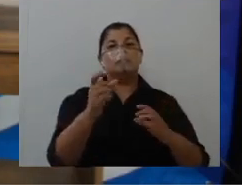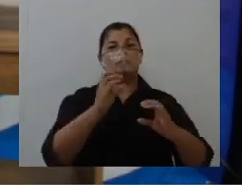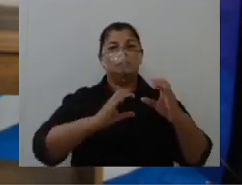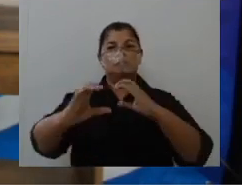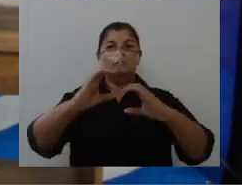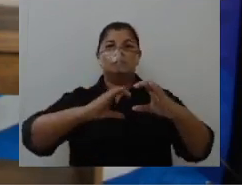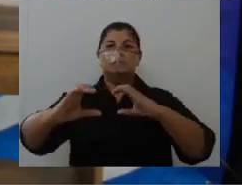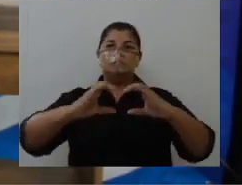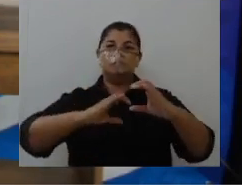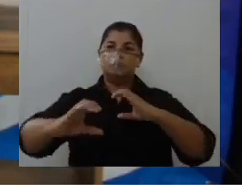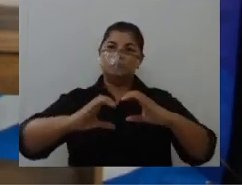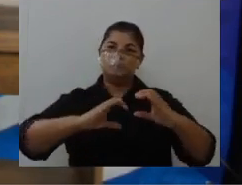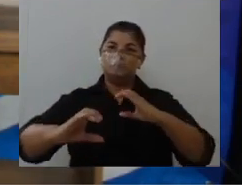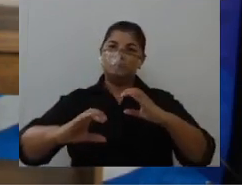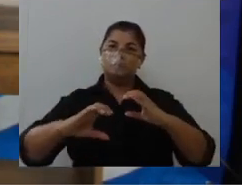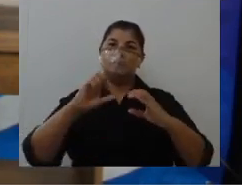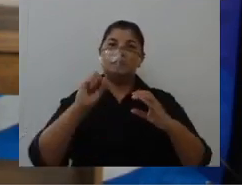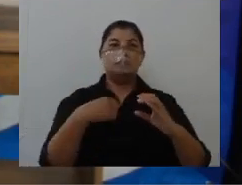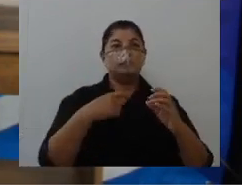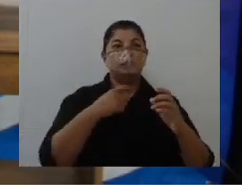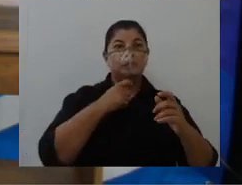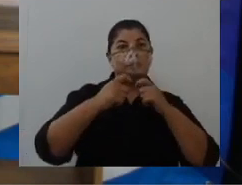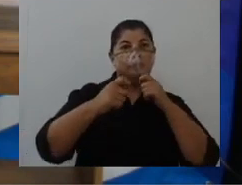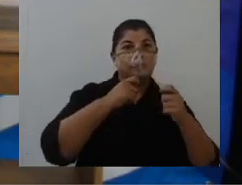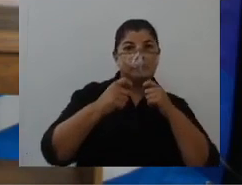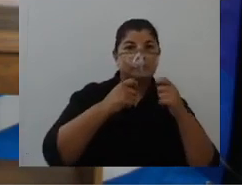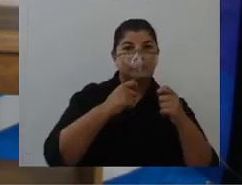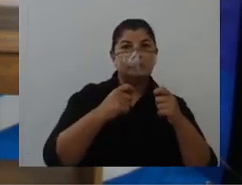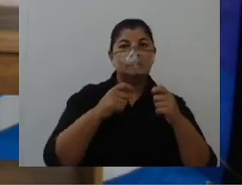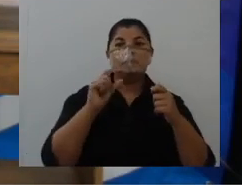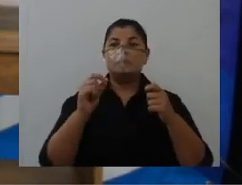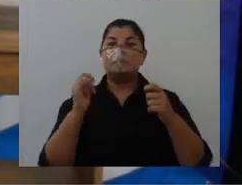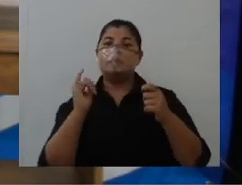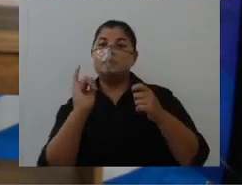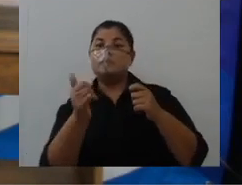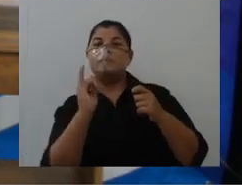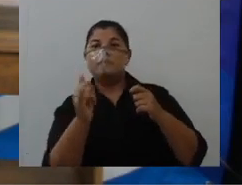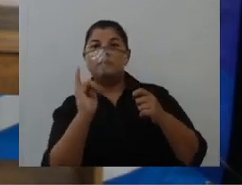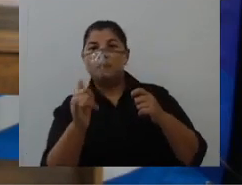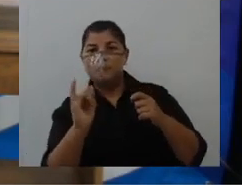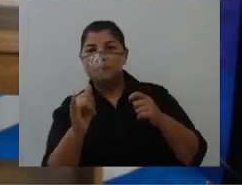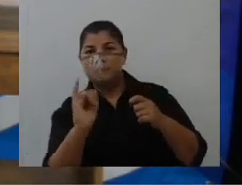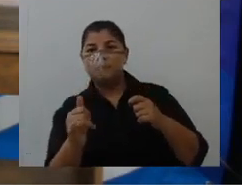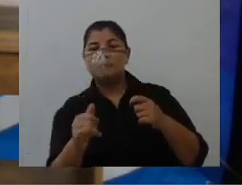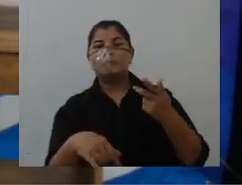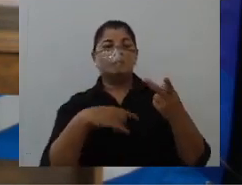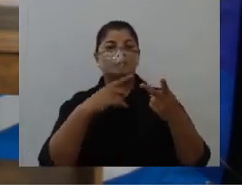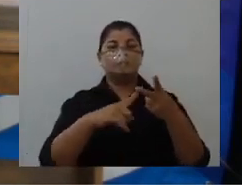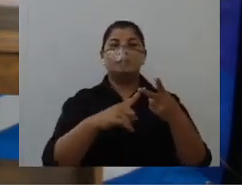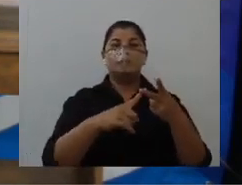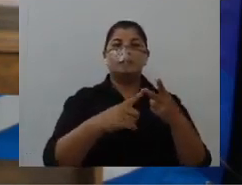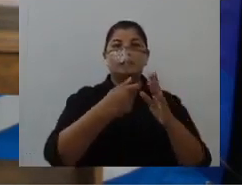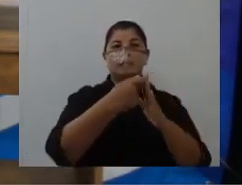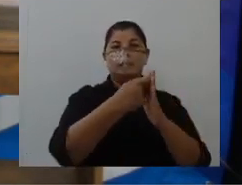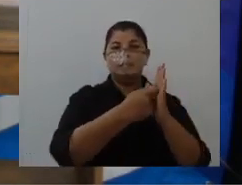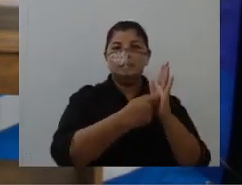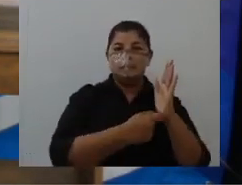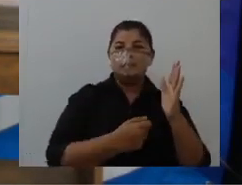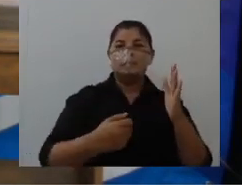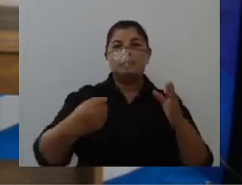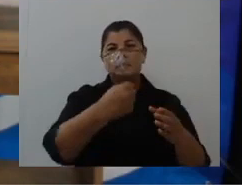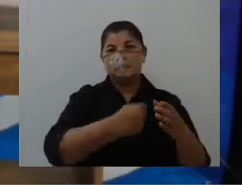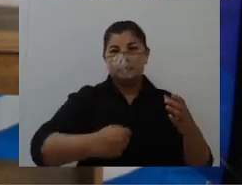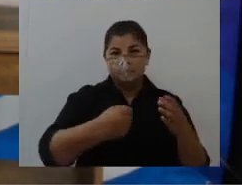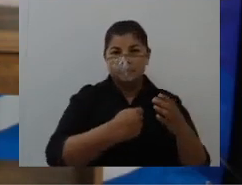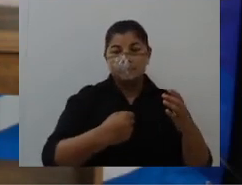o cara produz, por exemplo, uma reportagem, ele quer o quê? Informar, noticiar. Quando o cara produz uma receita culinária,